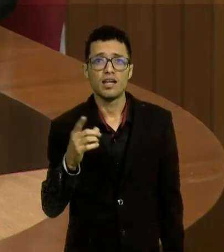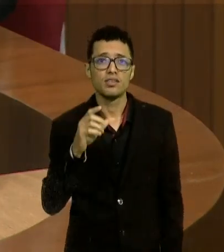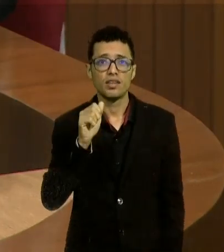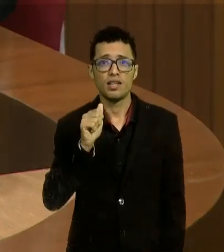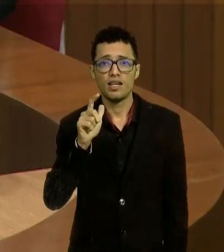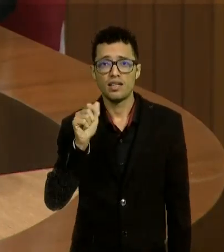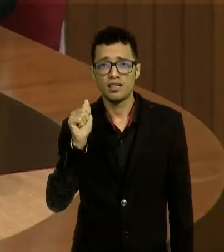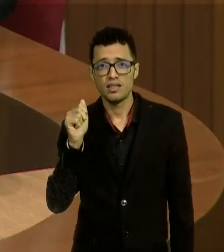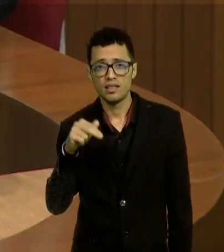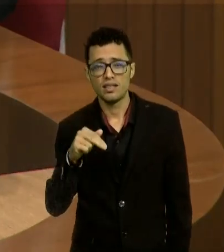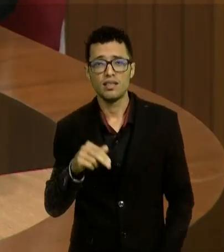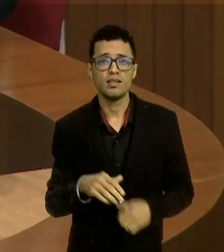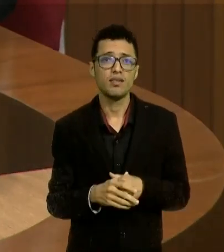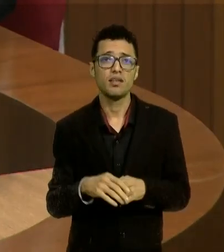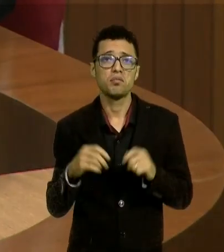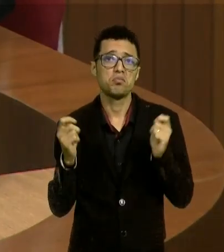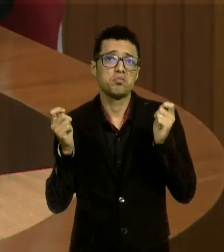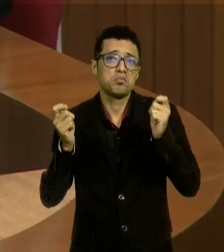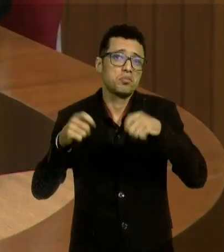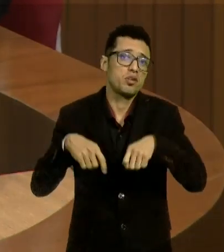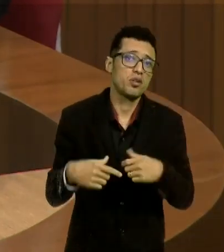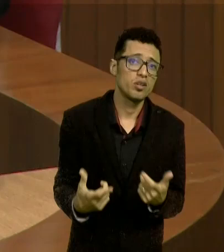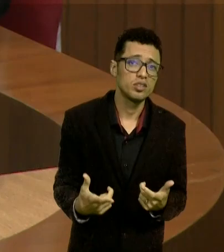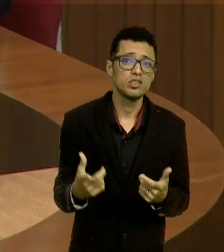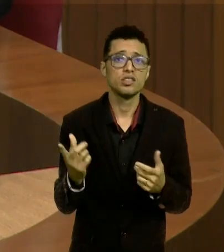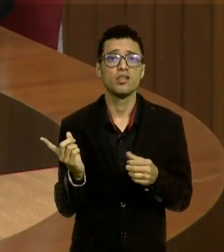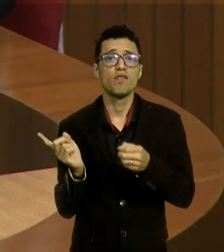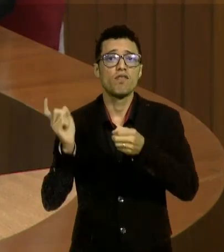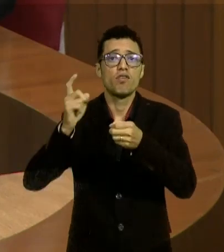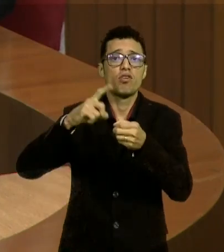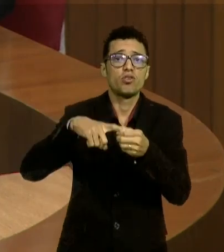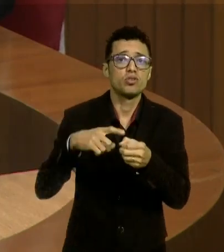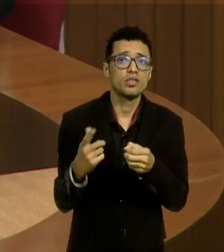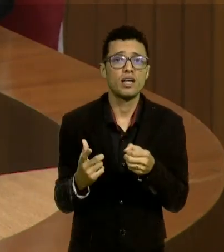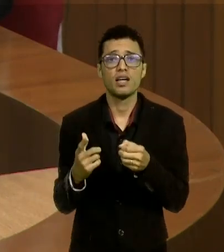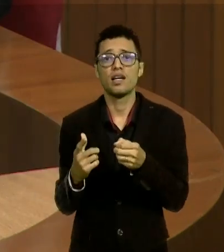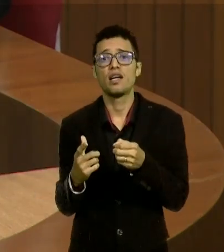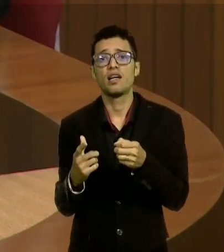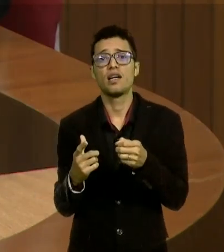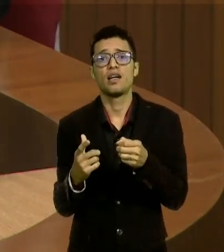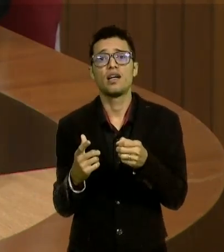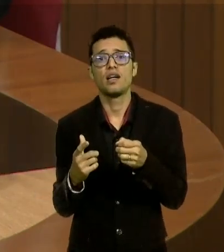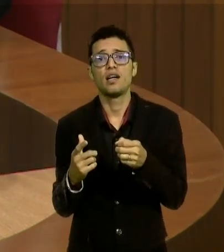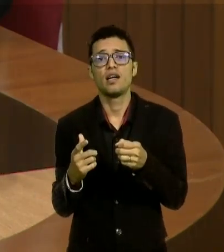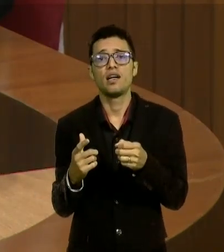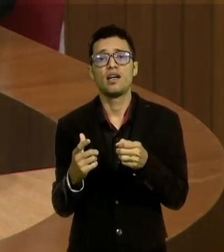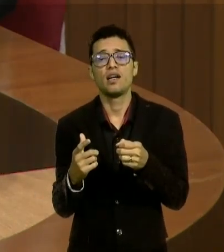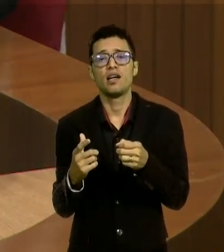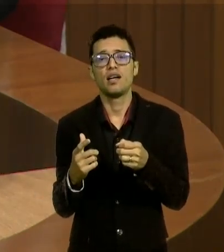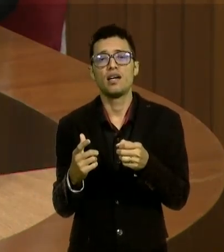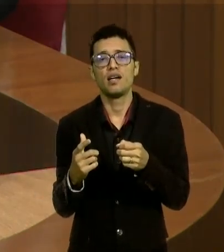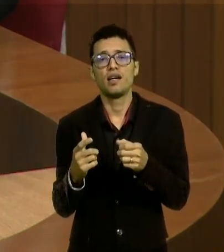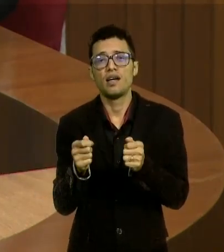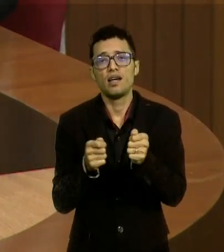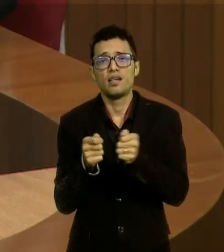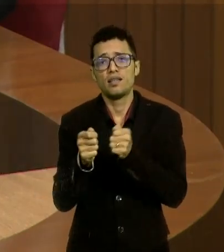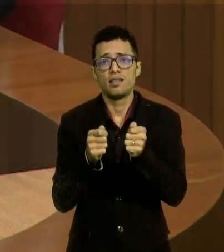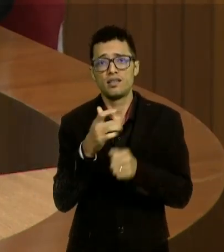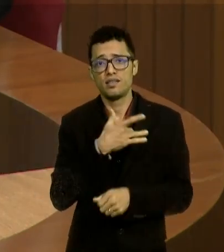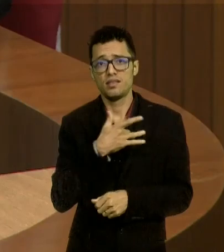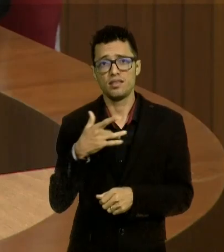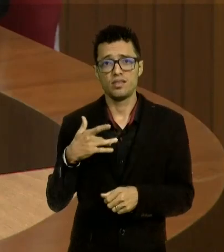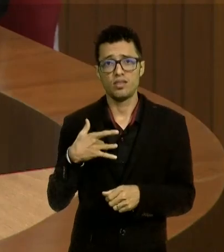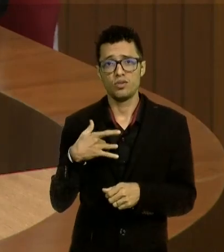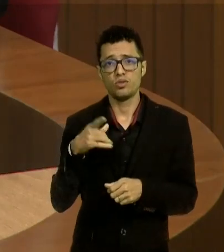retorno da Secretaria de Saúde nas mãos da sua família. Realmente eu